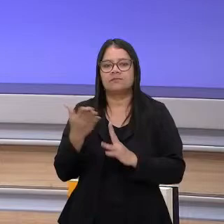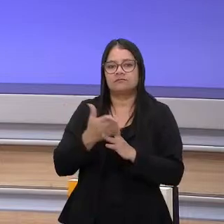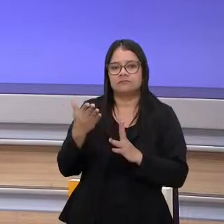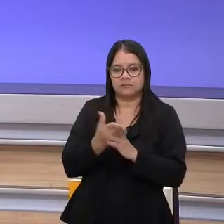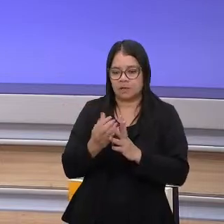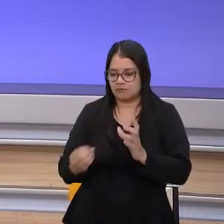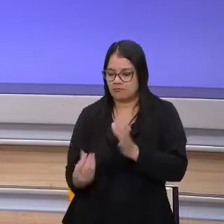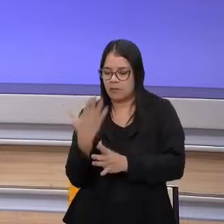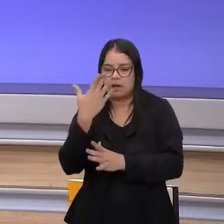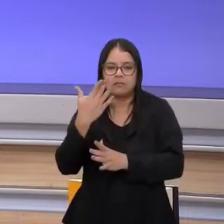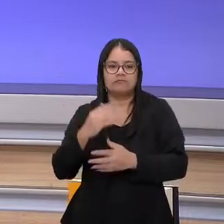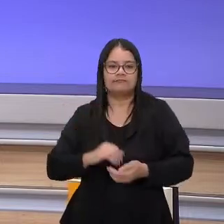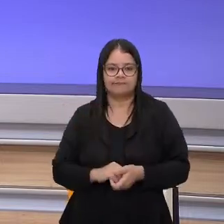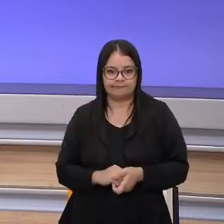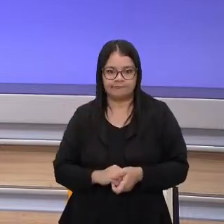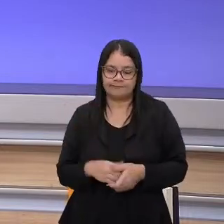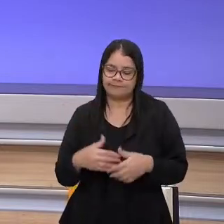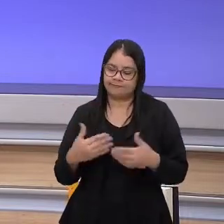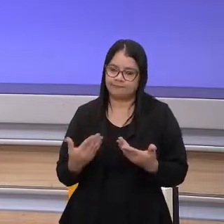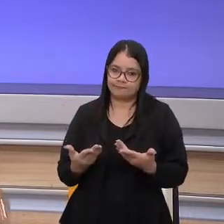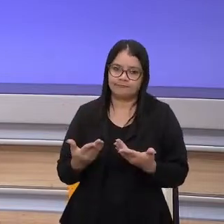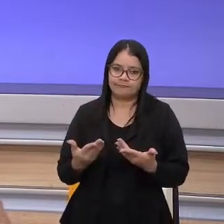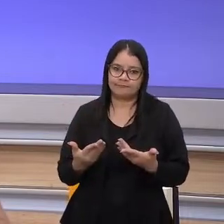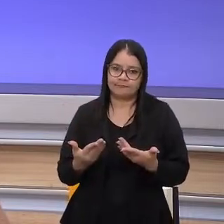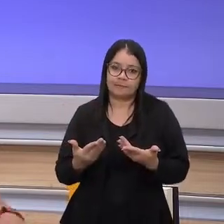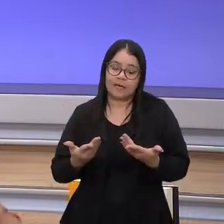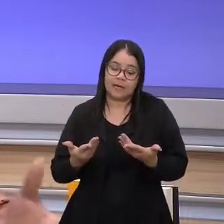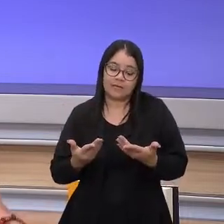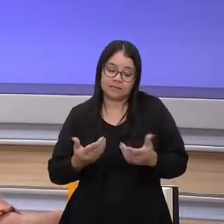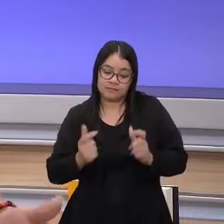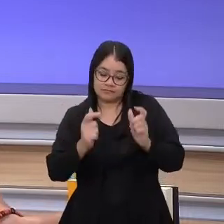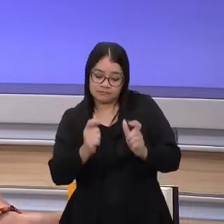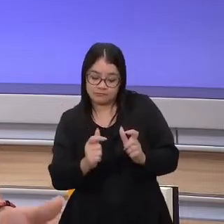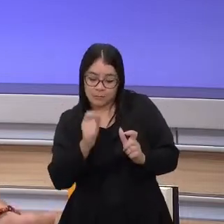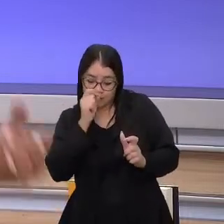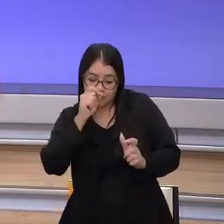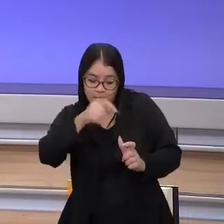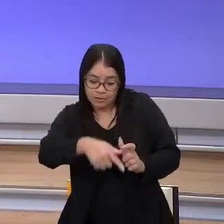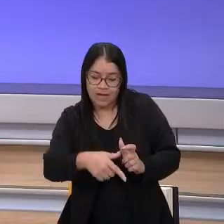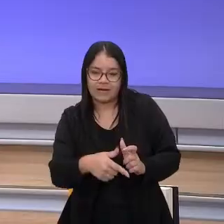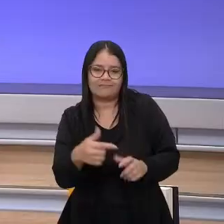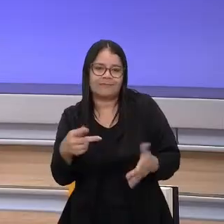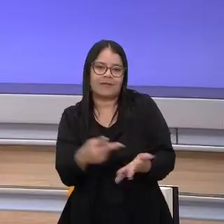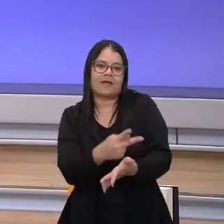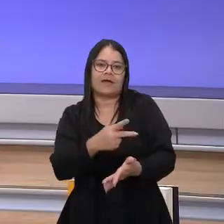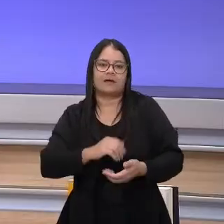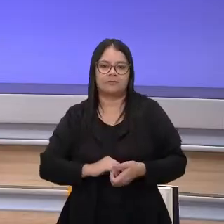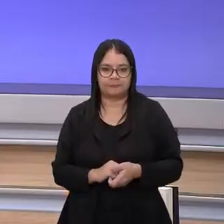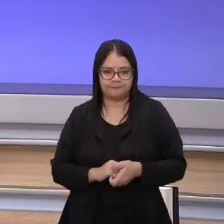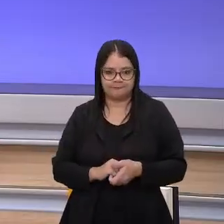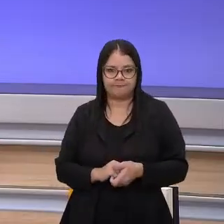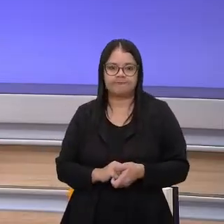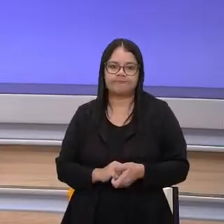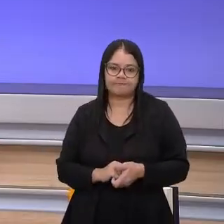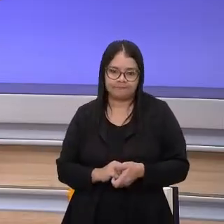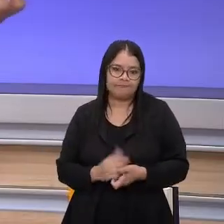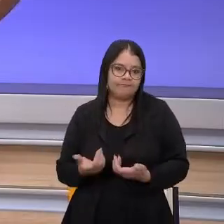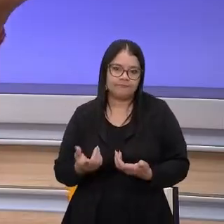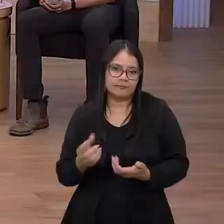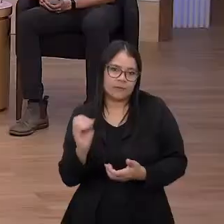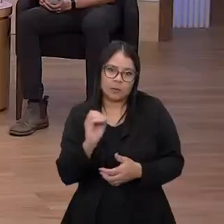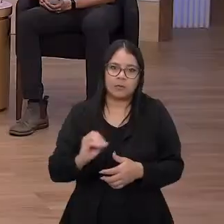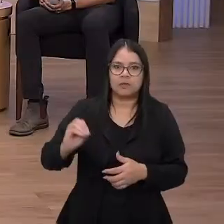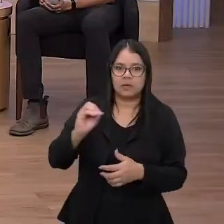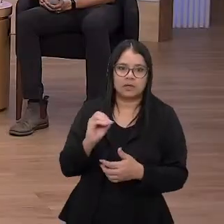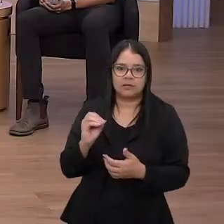resíduo gerado. Só que, infelizmente, ele é destinado de forma incorreta, né? Esse resíduo orgânico, ele não é